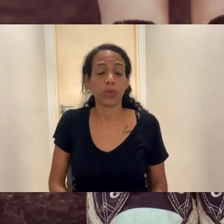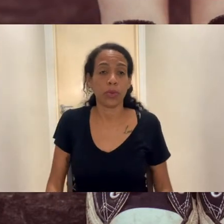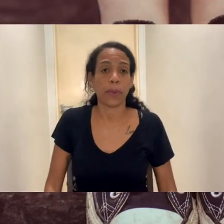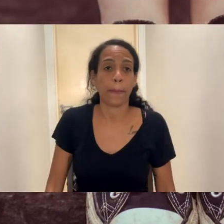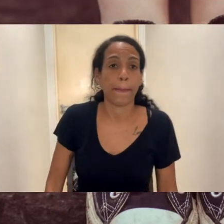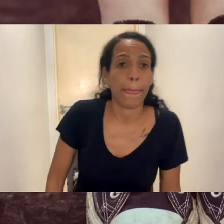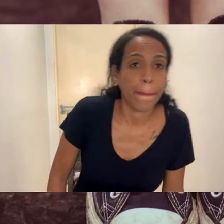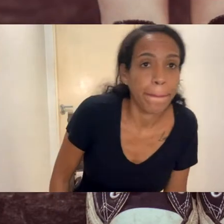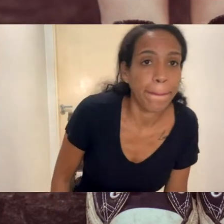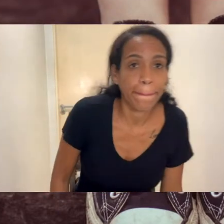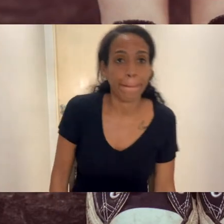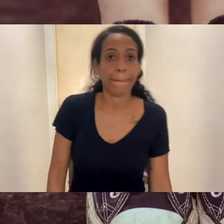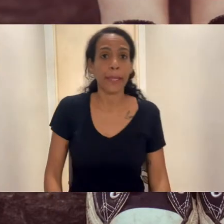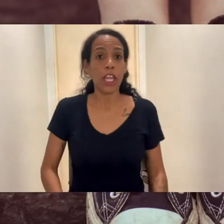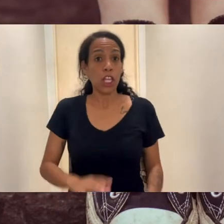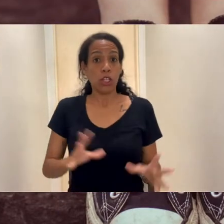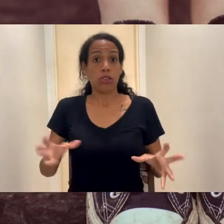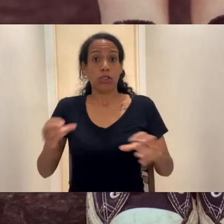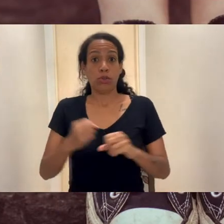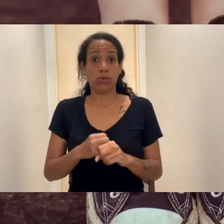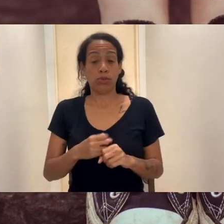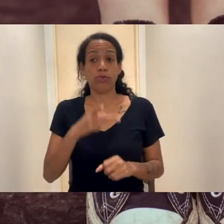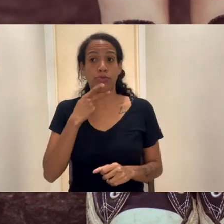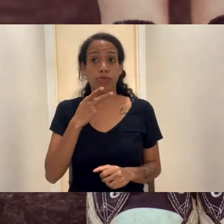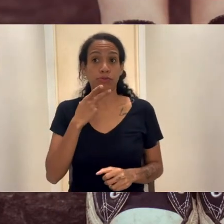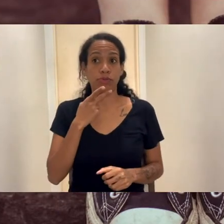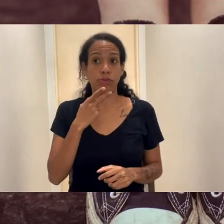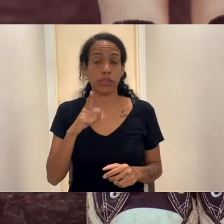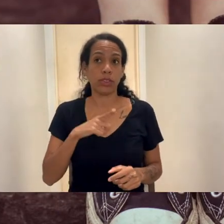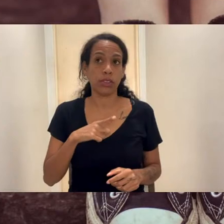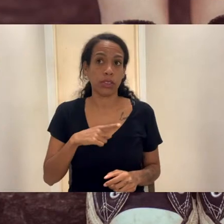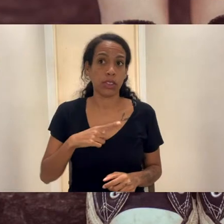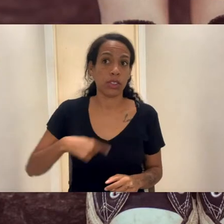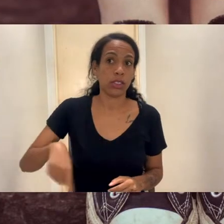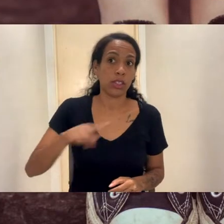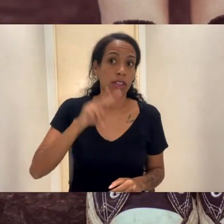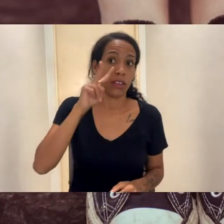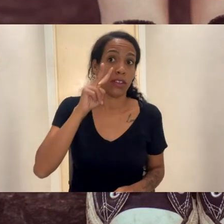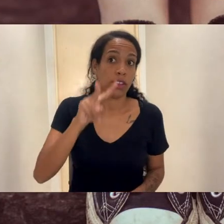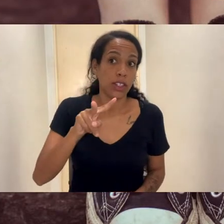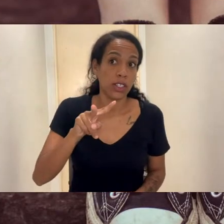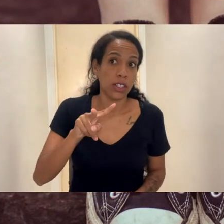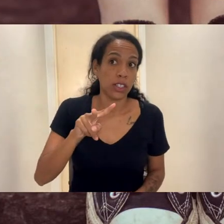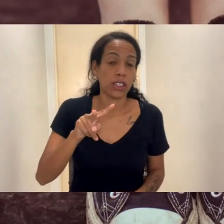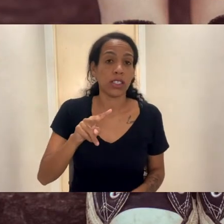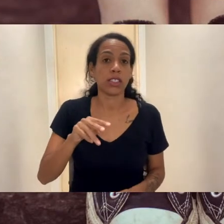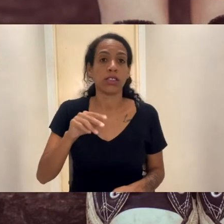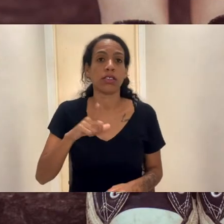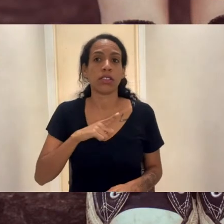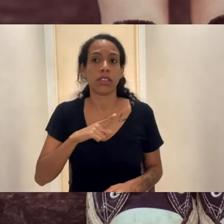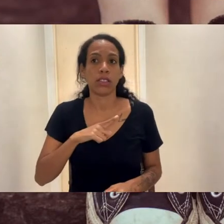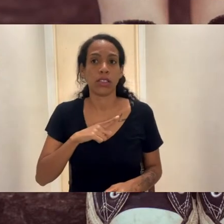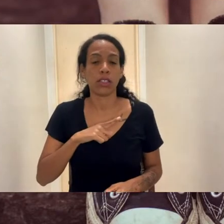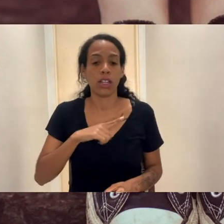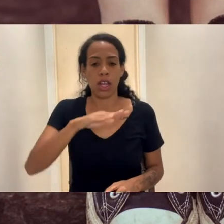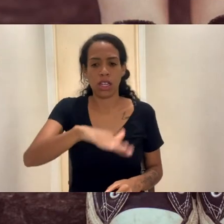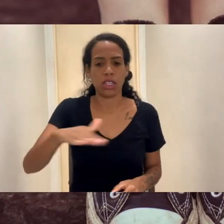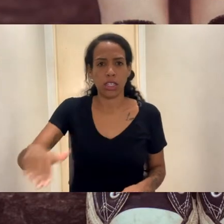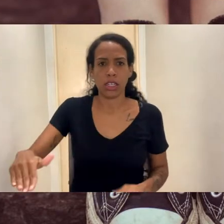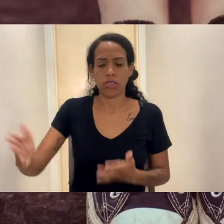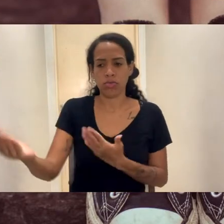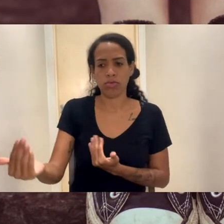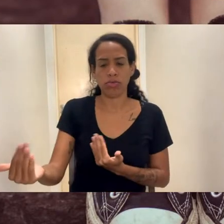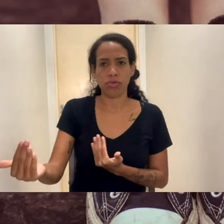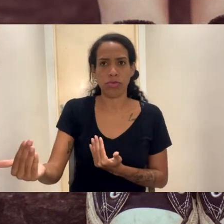Então, com todas as suas limitações, né, que a gente tem visto, o Estatuto da Criança e do Adolescente, ele é um